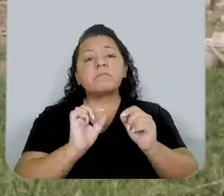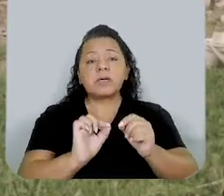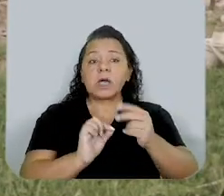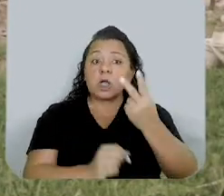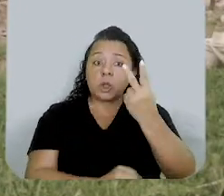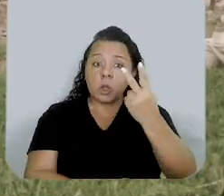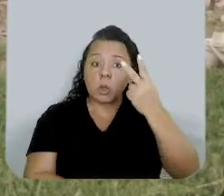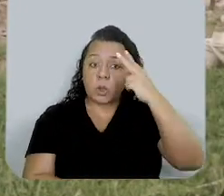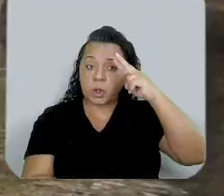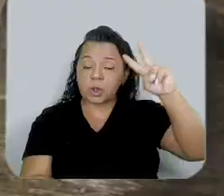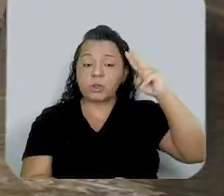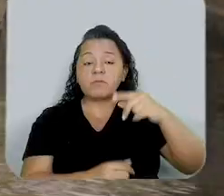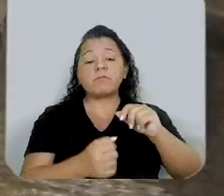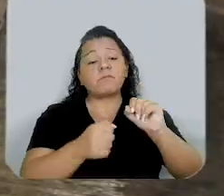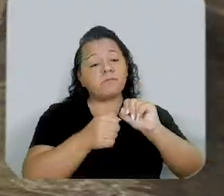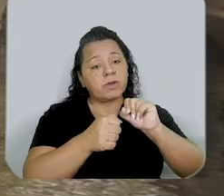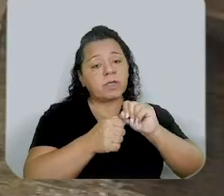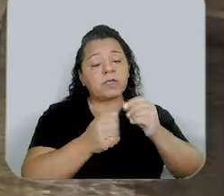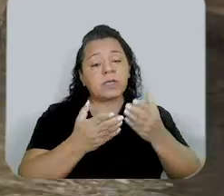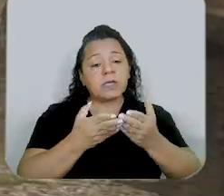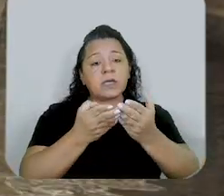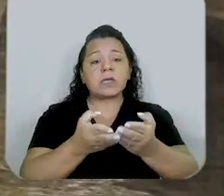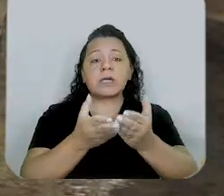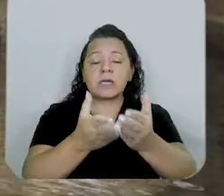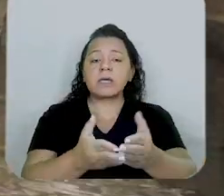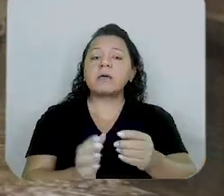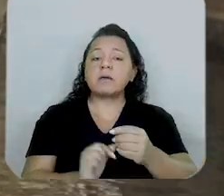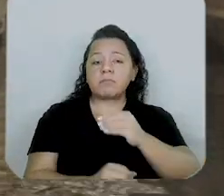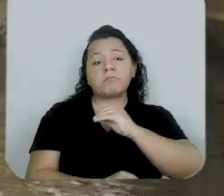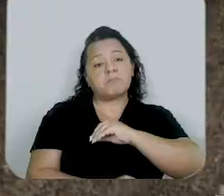Aí de 7, 8 metros, eu passo uma semana que ela tem mais detalhe, né?